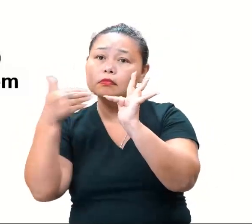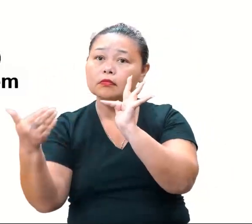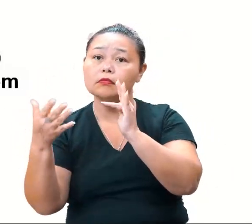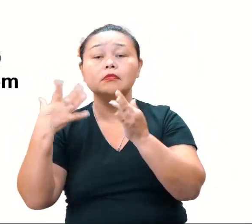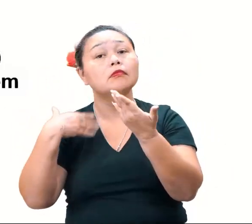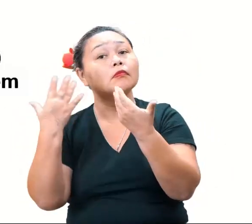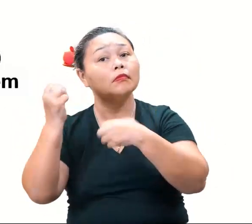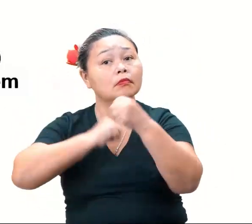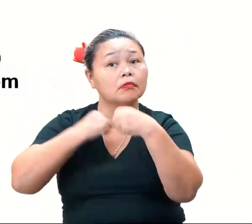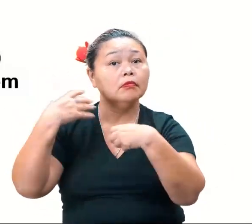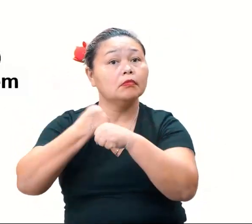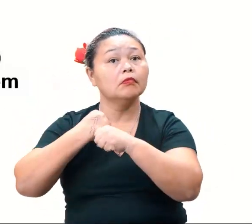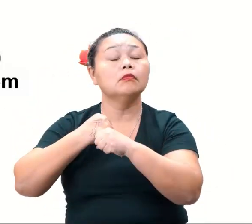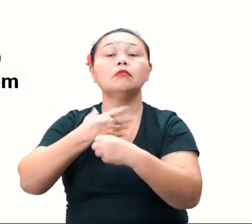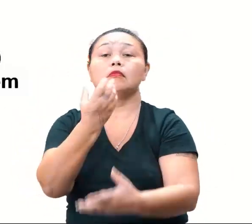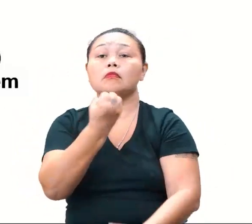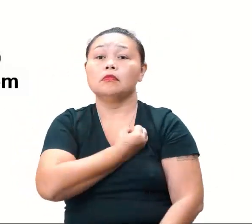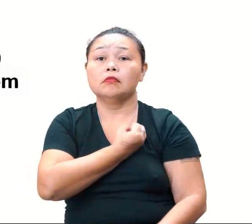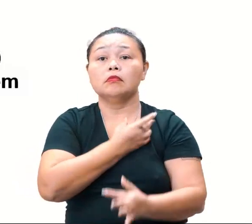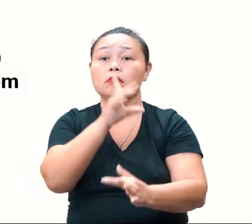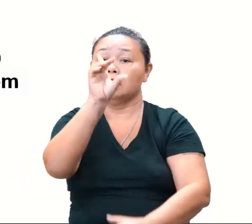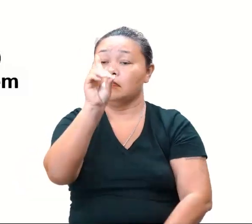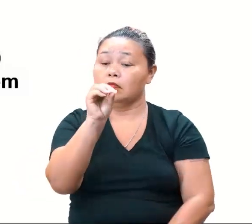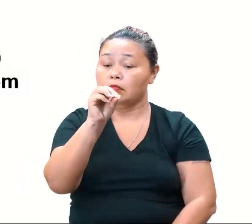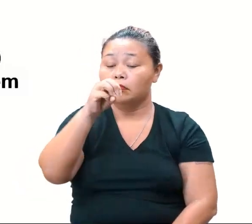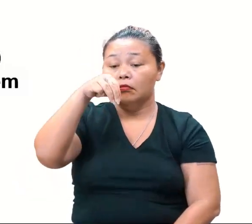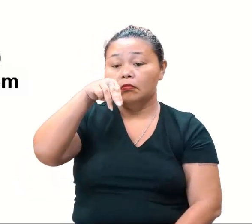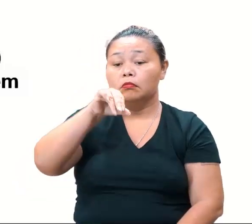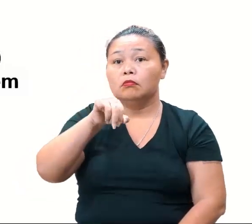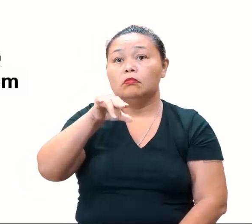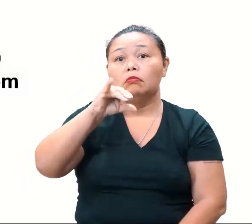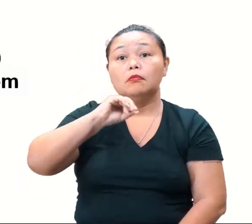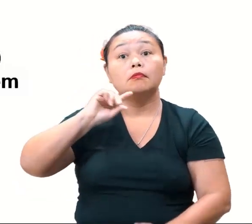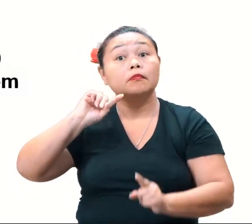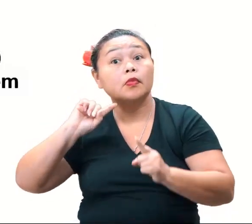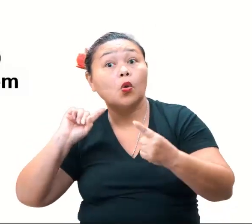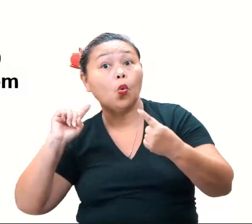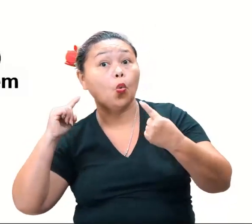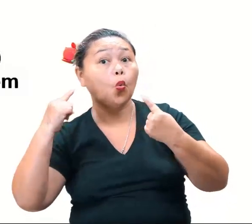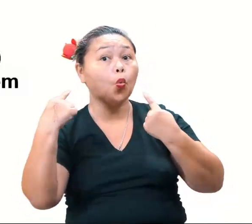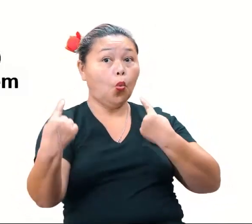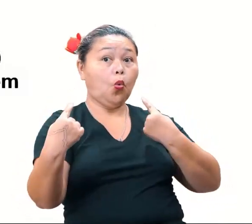calcular. Esse é o meu domínio, né? O meu contradomínio é quem está ali